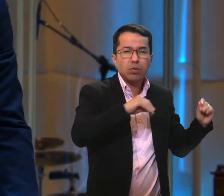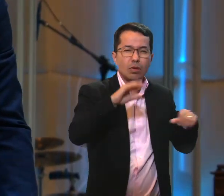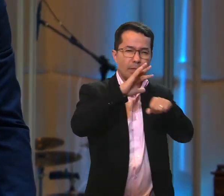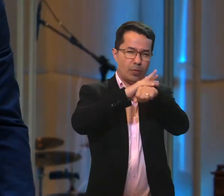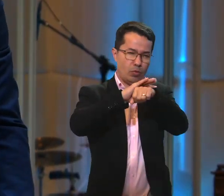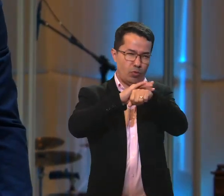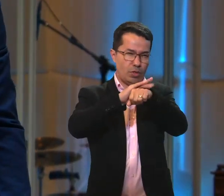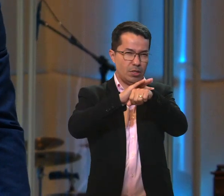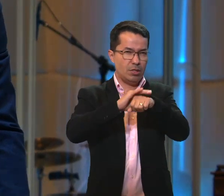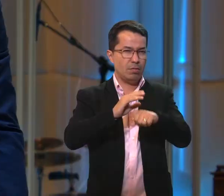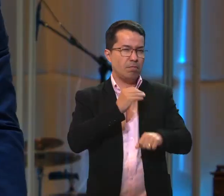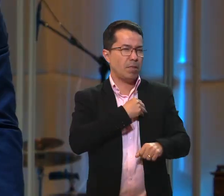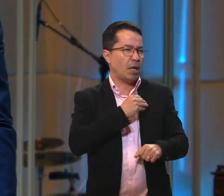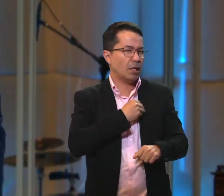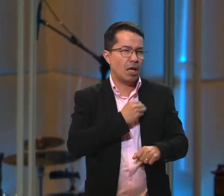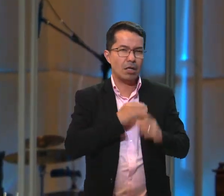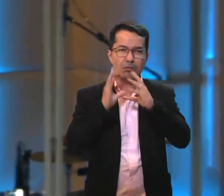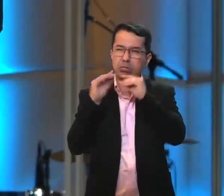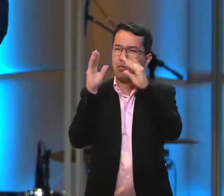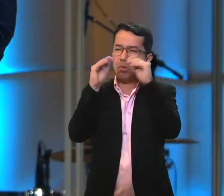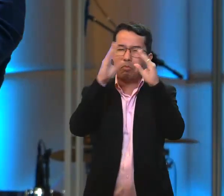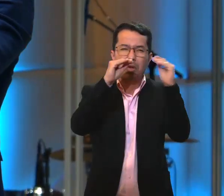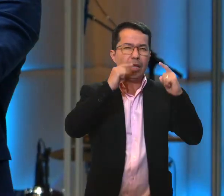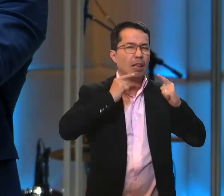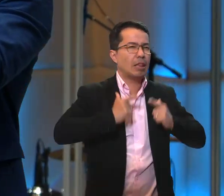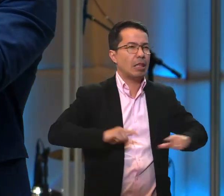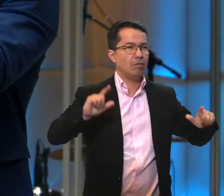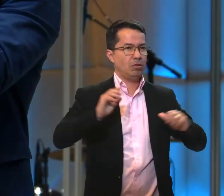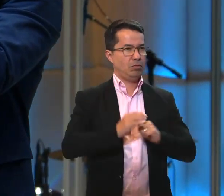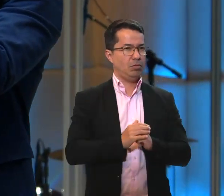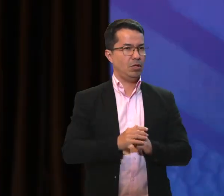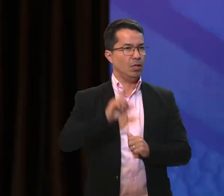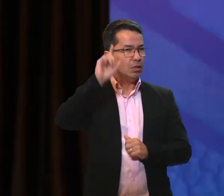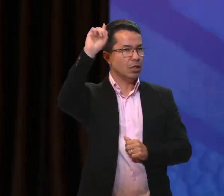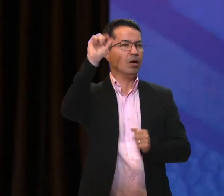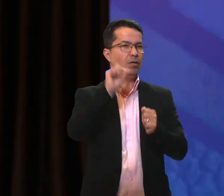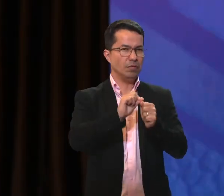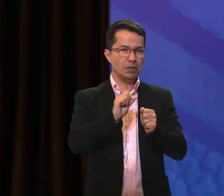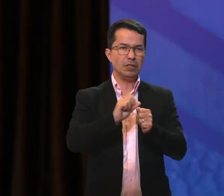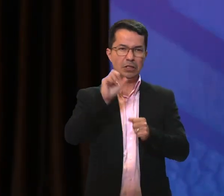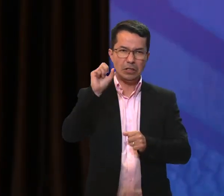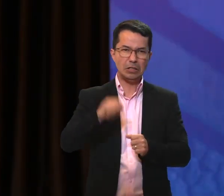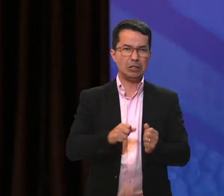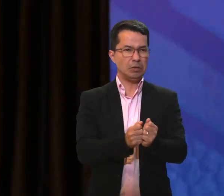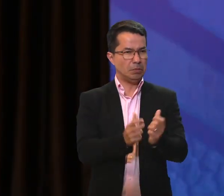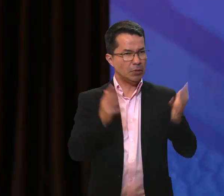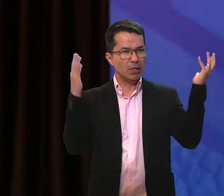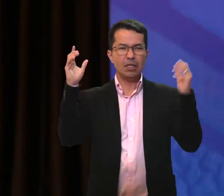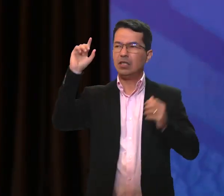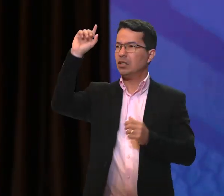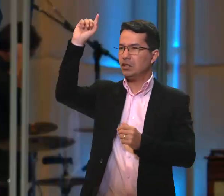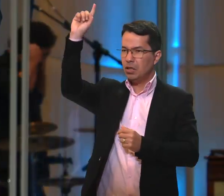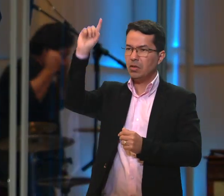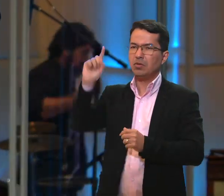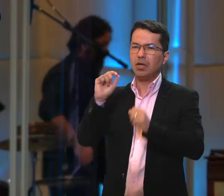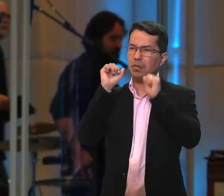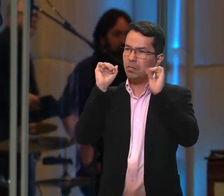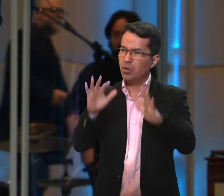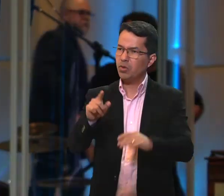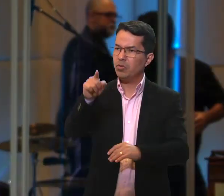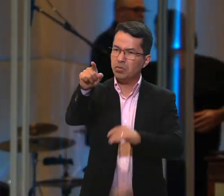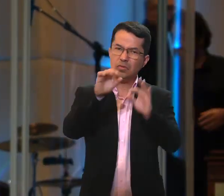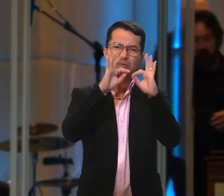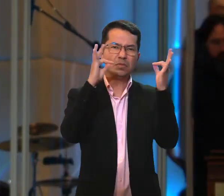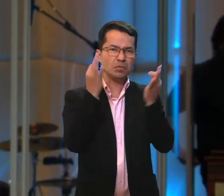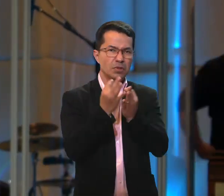Deus vai sarar. Vai sarar a sua casa. Vai sarar os seus. Em nome